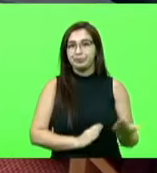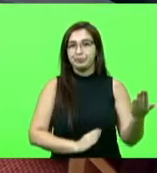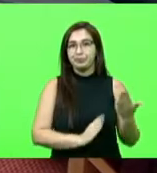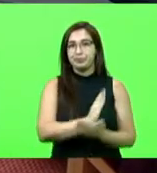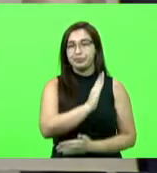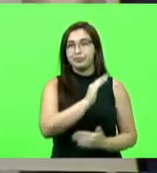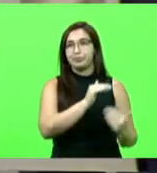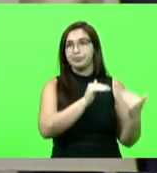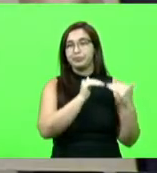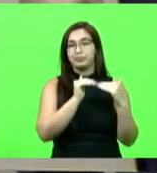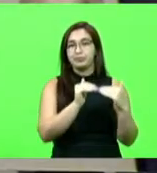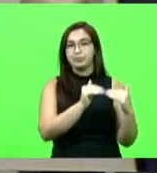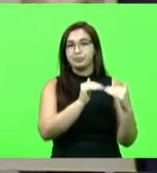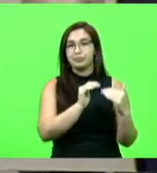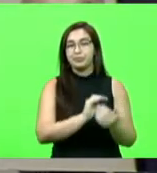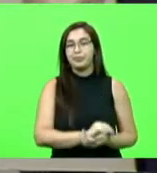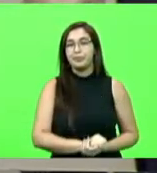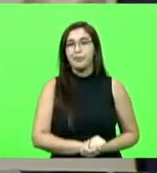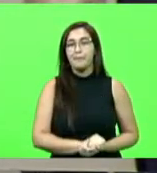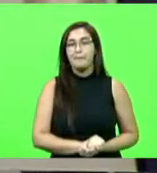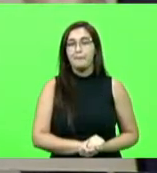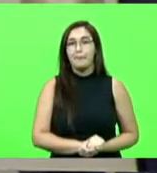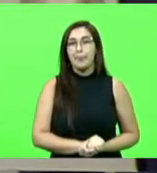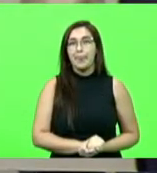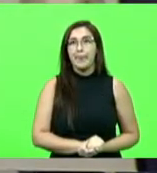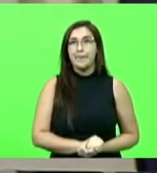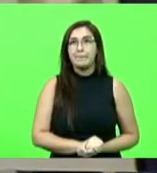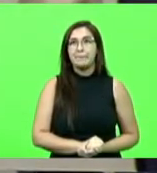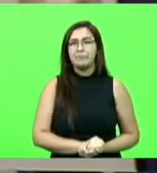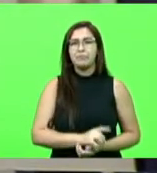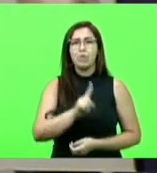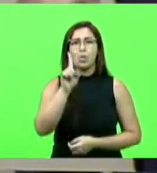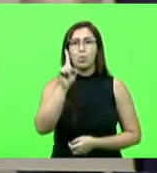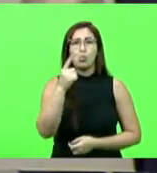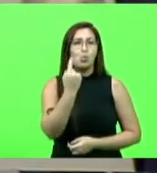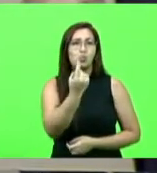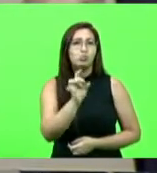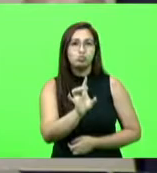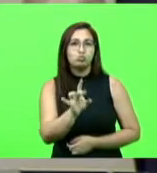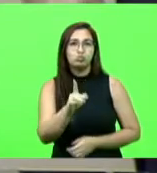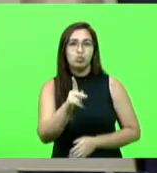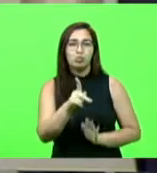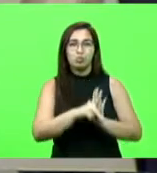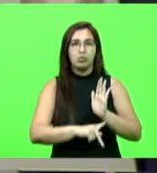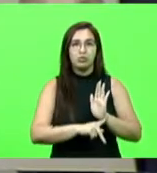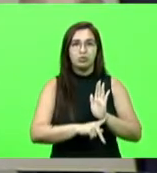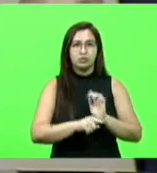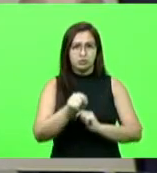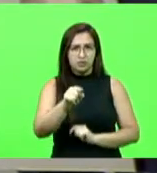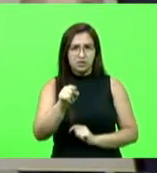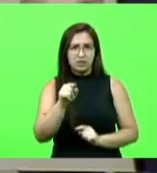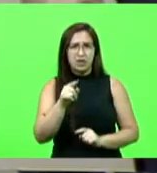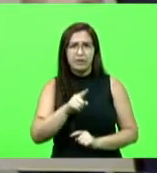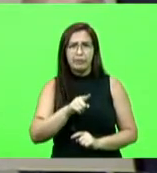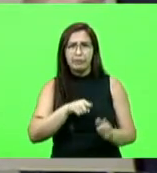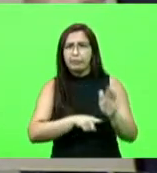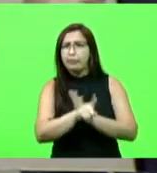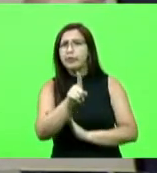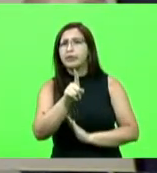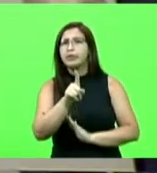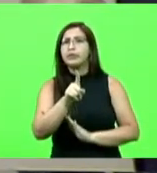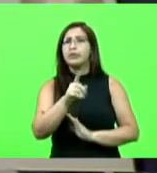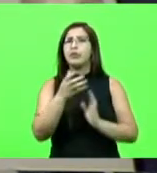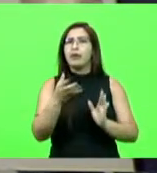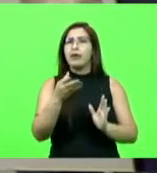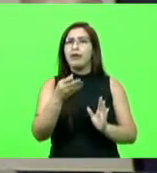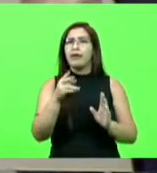Aprovado por unanimidade. Só tem mais um projeto, deputado Marcos. Vossa Excelência fez indagação para já colocar o salário